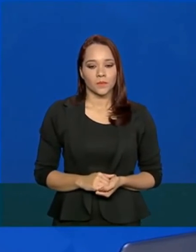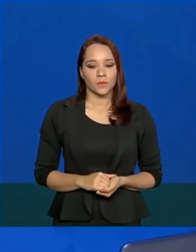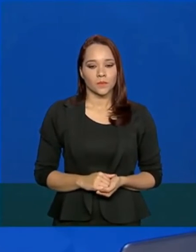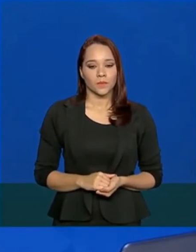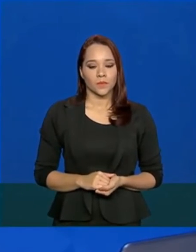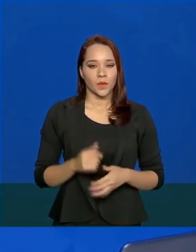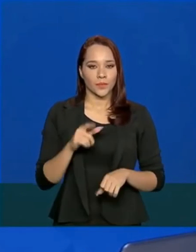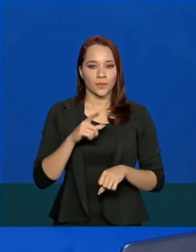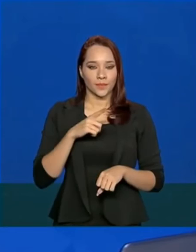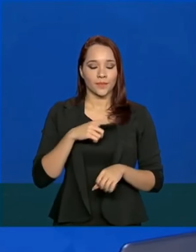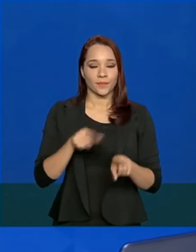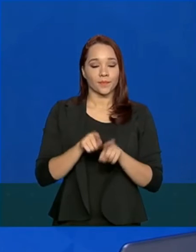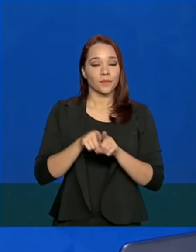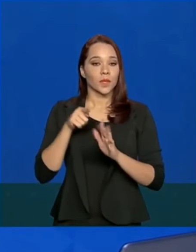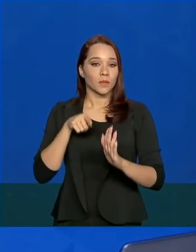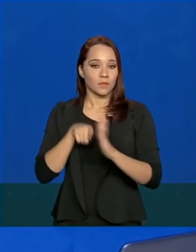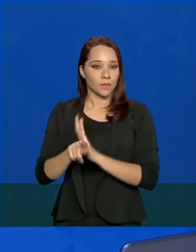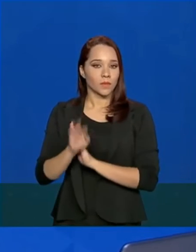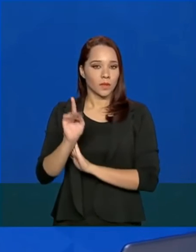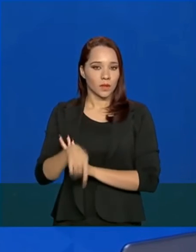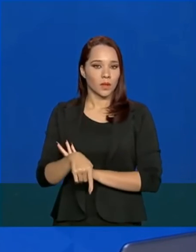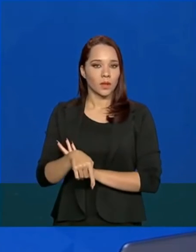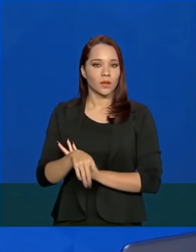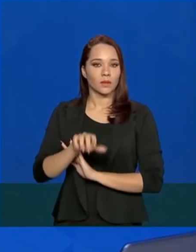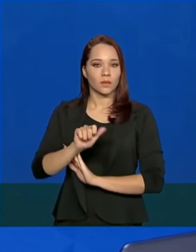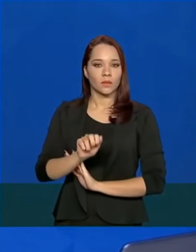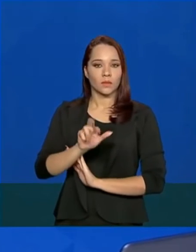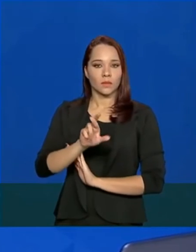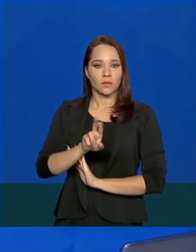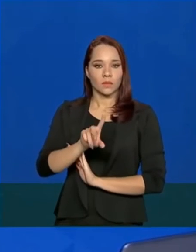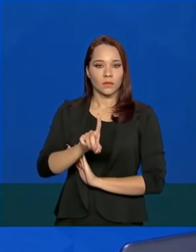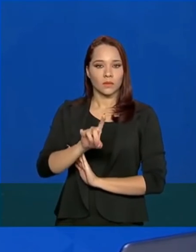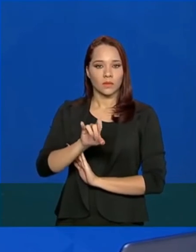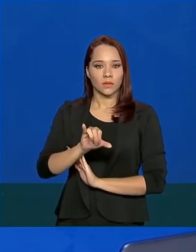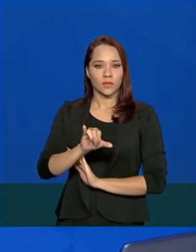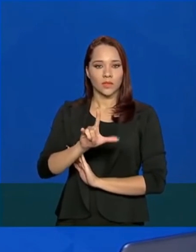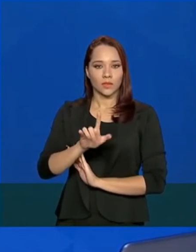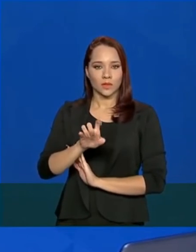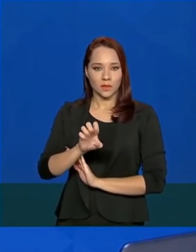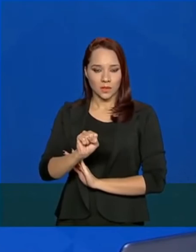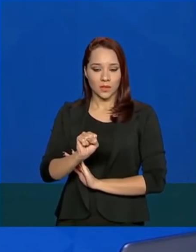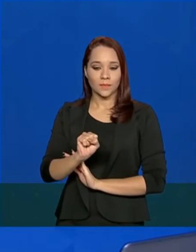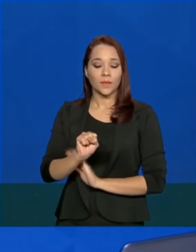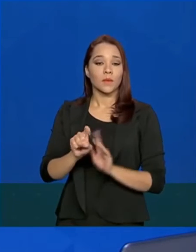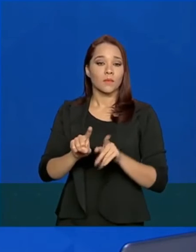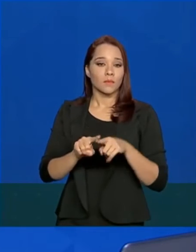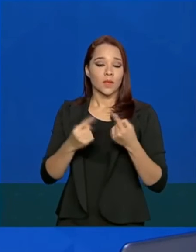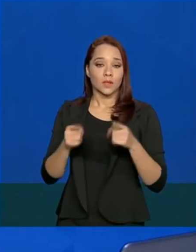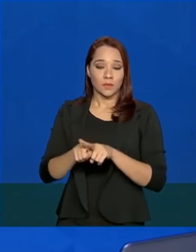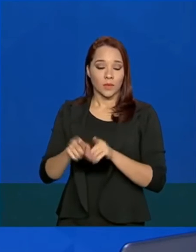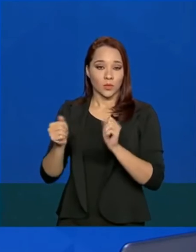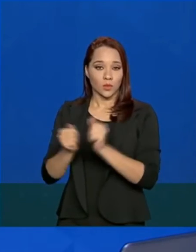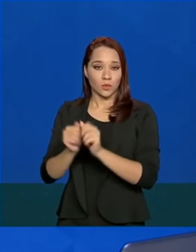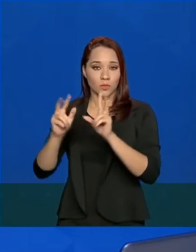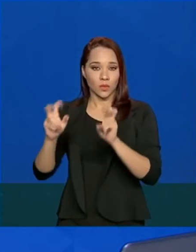Nós temos também uma pergunta que é do Ardiles Moreira, do portal G1, mas que também é acompanhado no mesmo